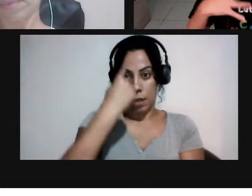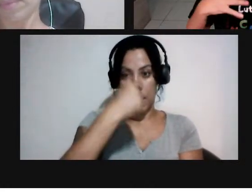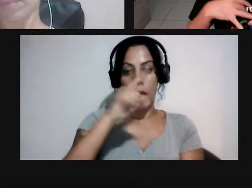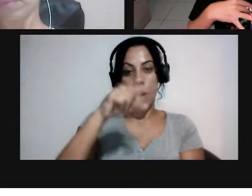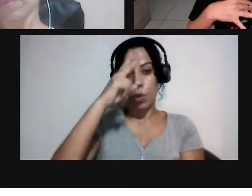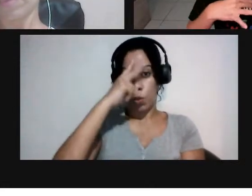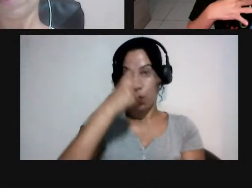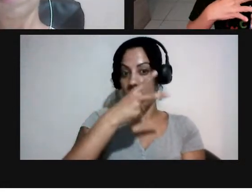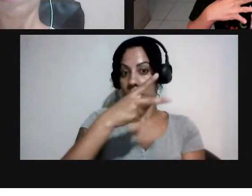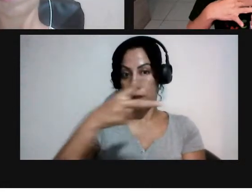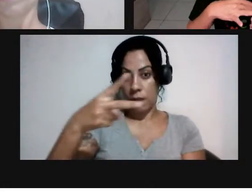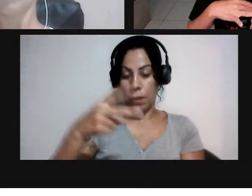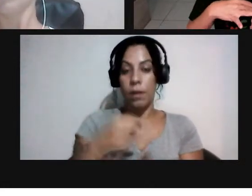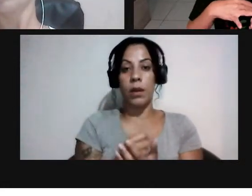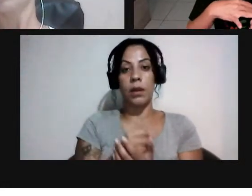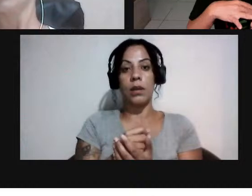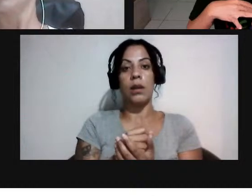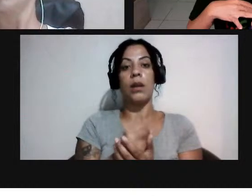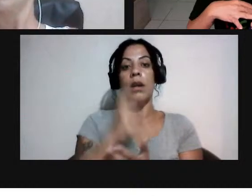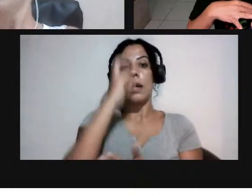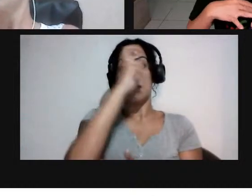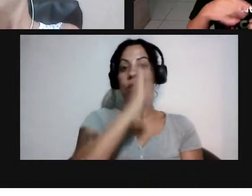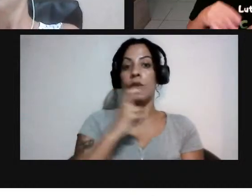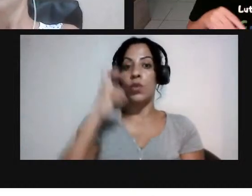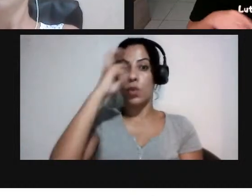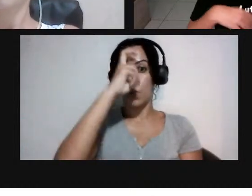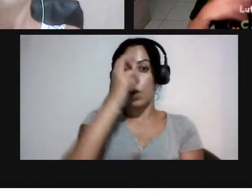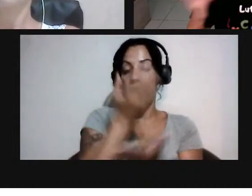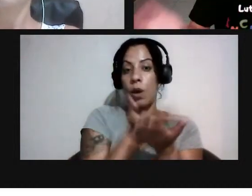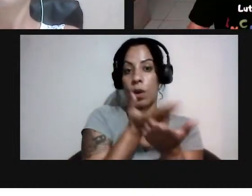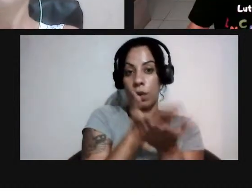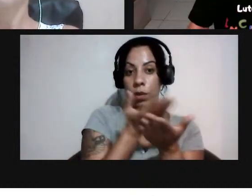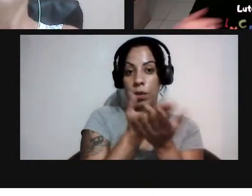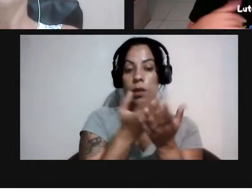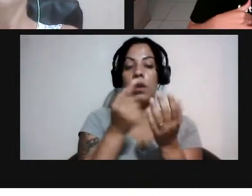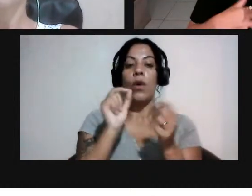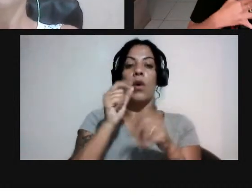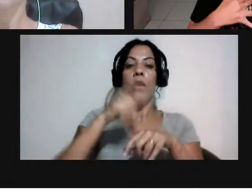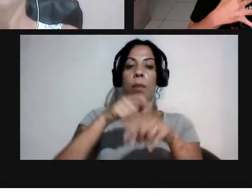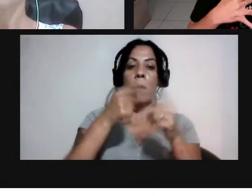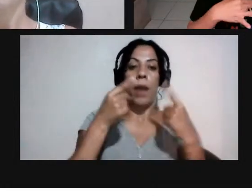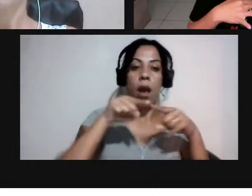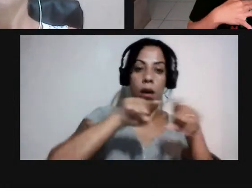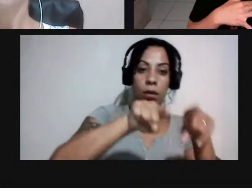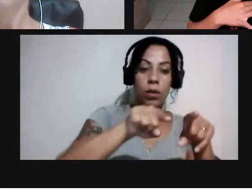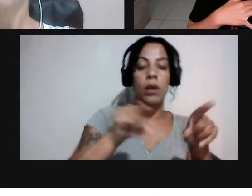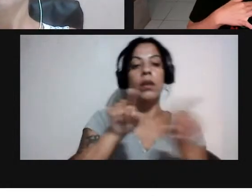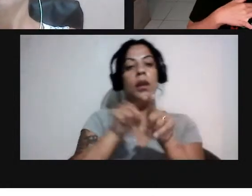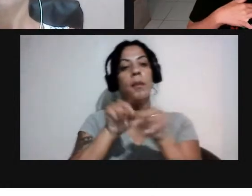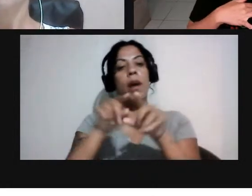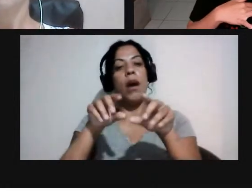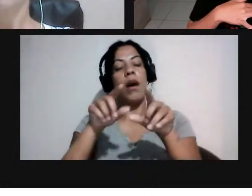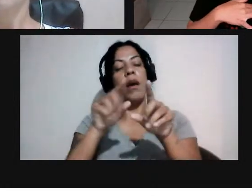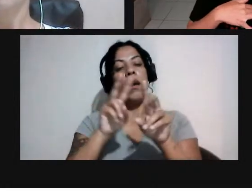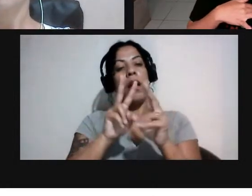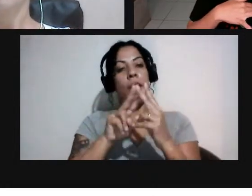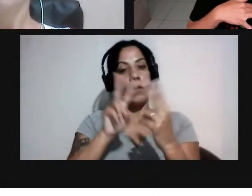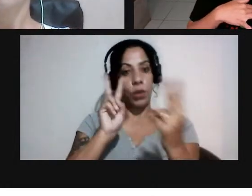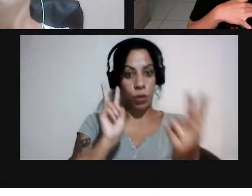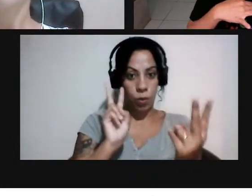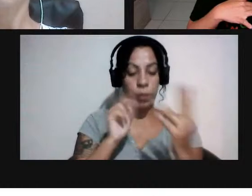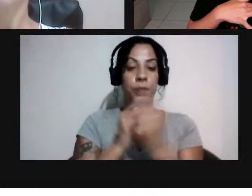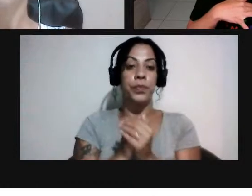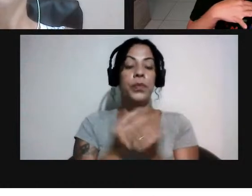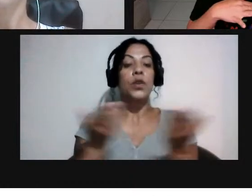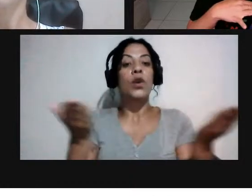semanas, 5 horas, né, de estudos síncronos e assíncronos, e aí hoje